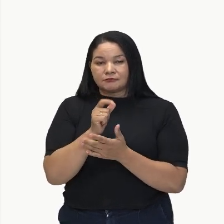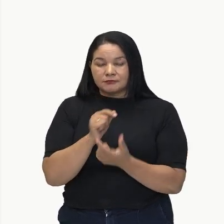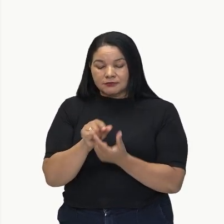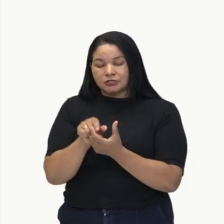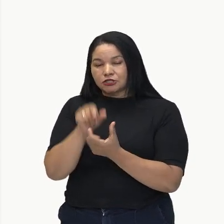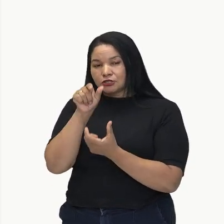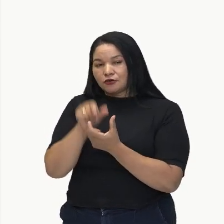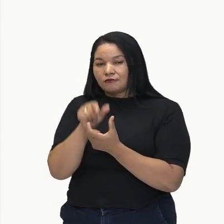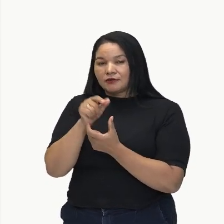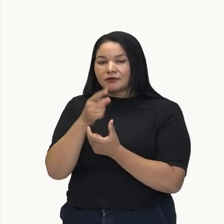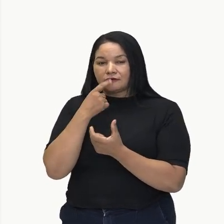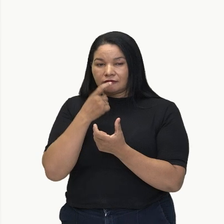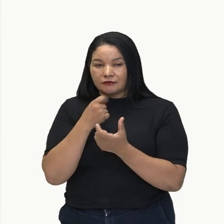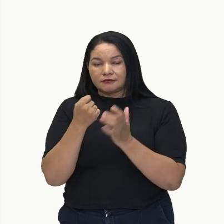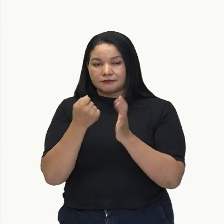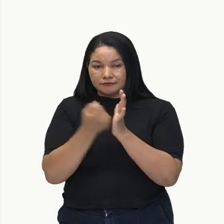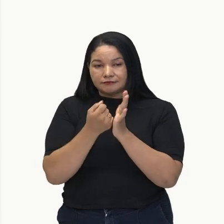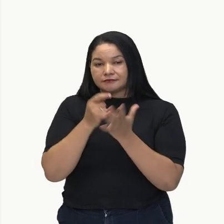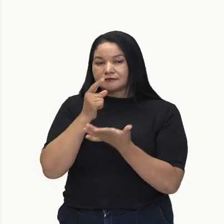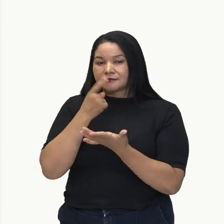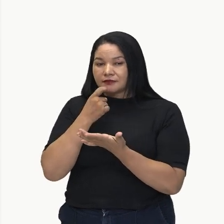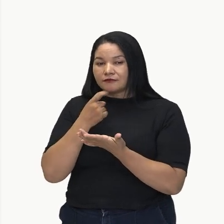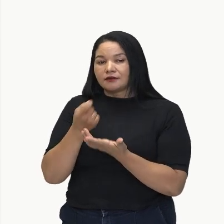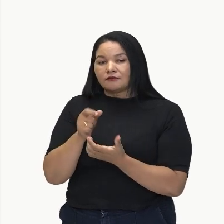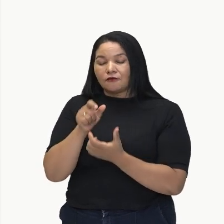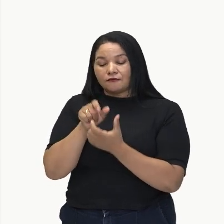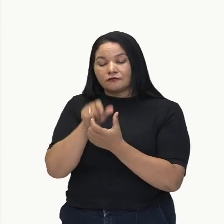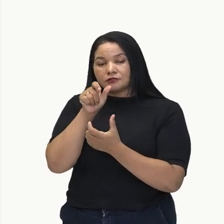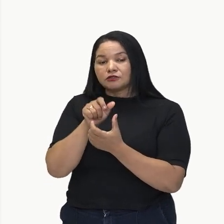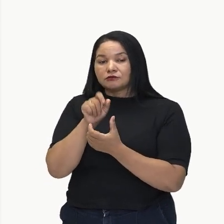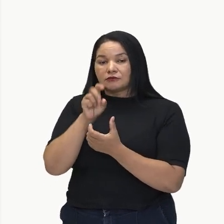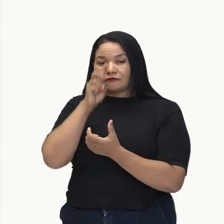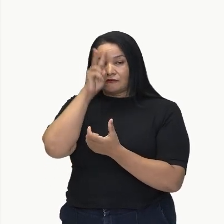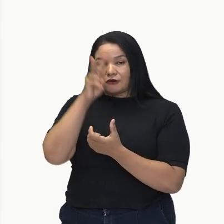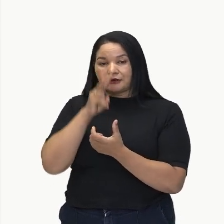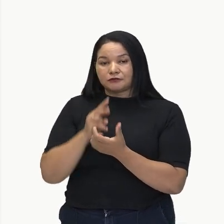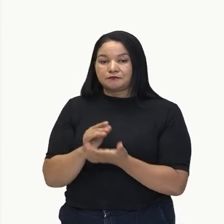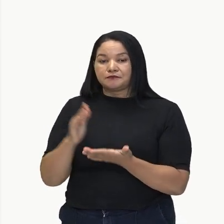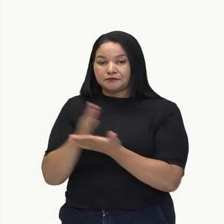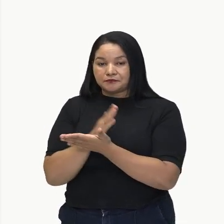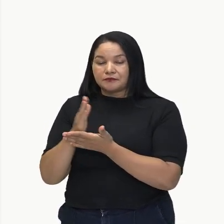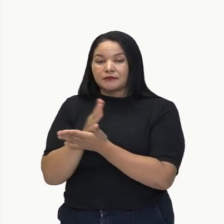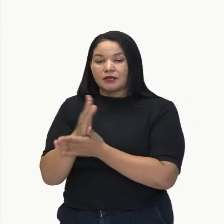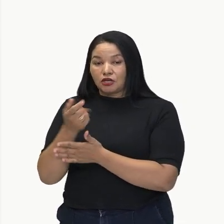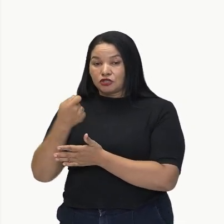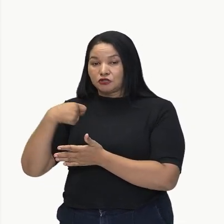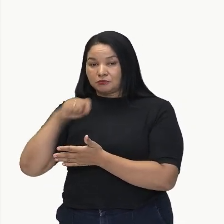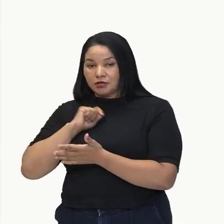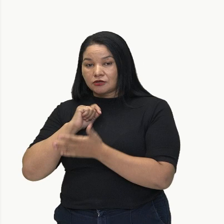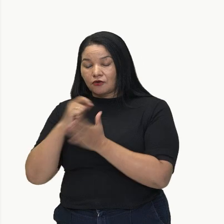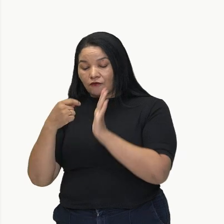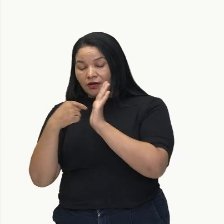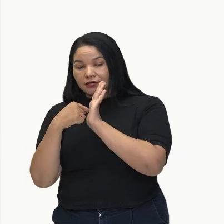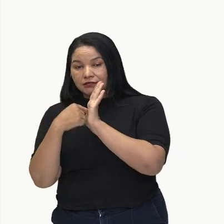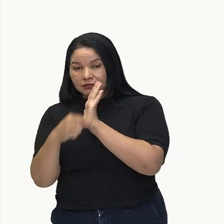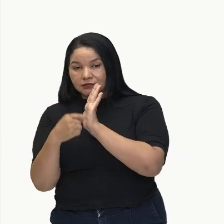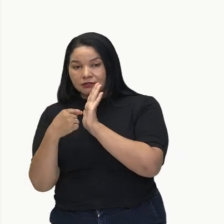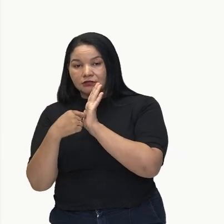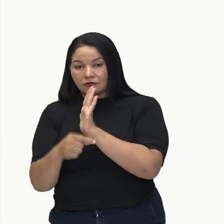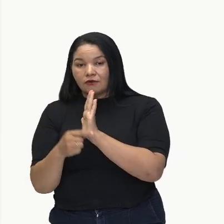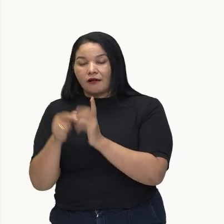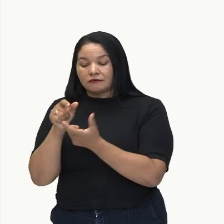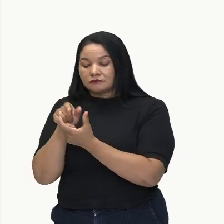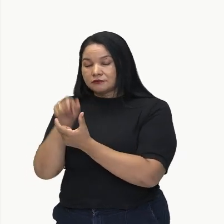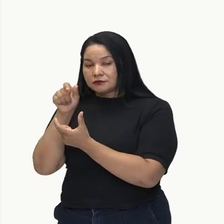as sílabas tônicas dessas palavras. No espanhol, aí a gente sublinhou as que são as sílabas